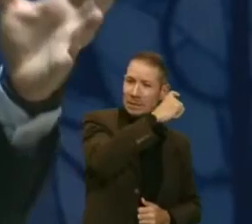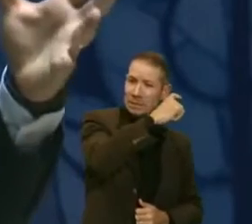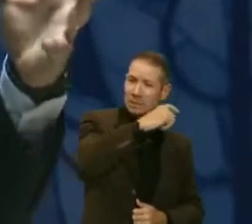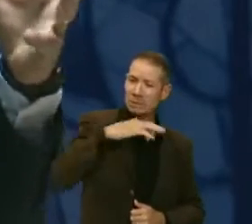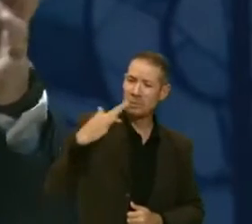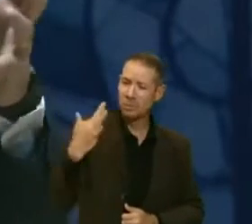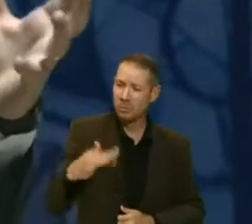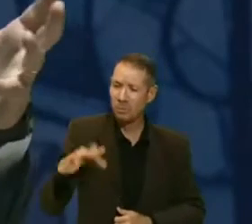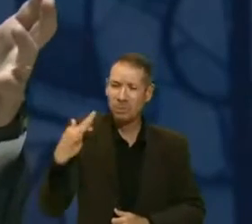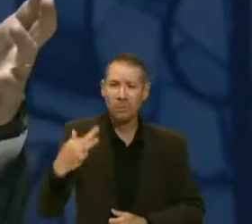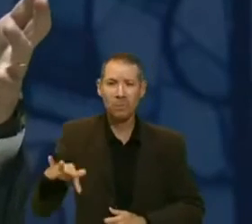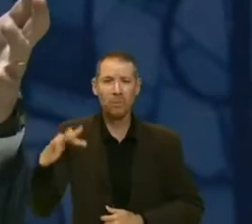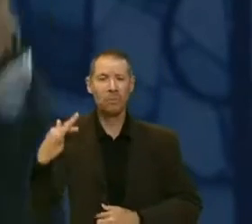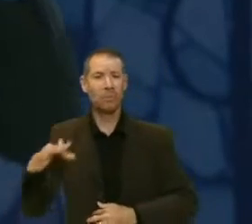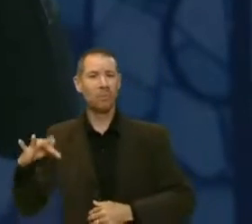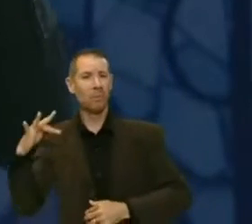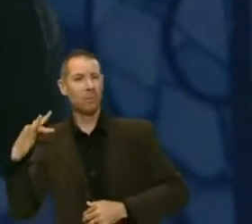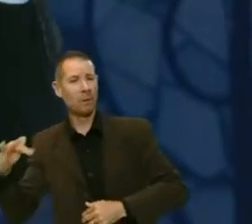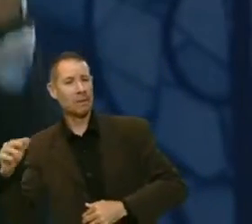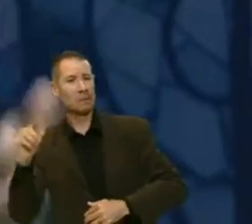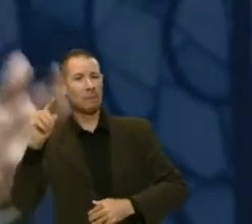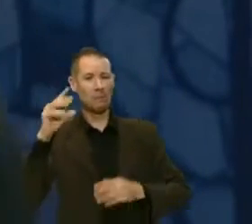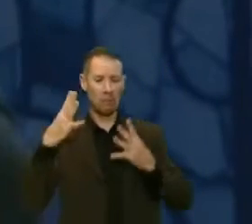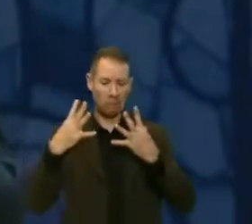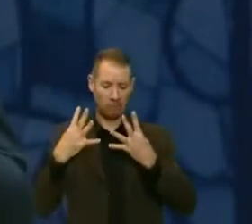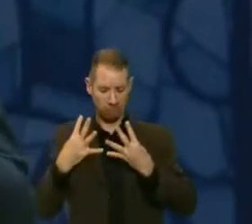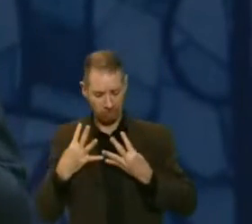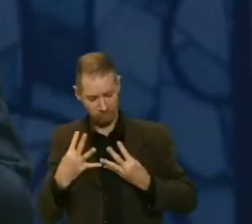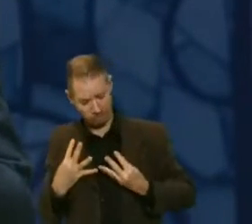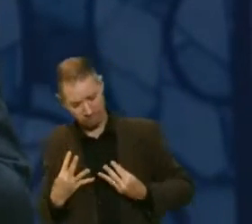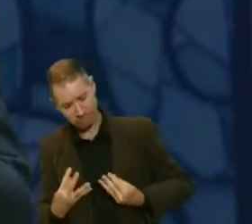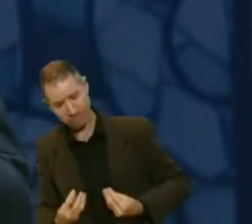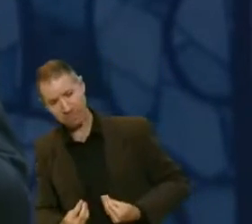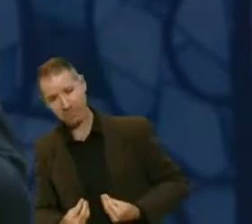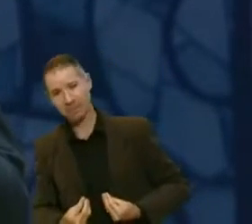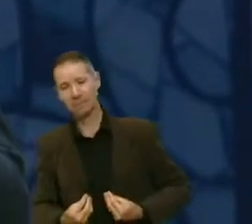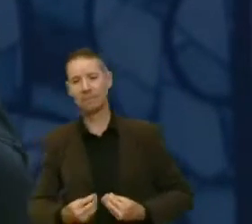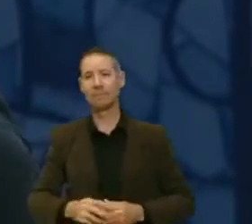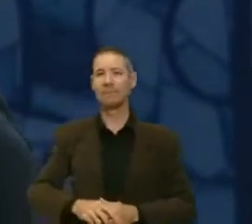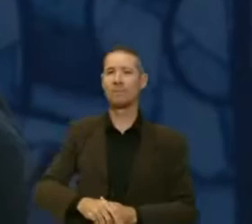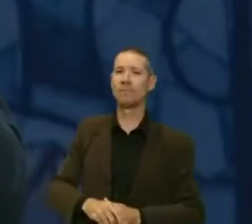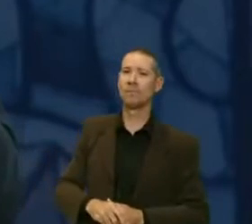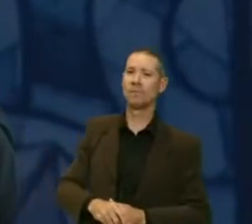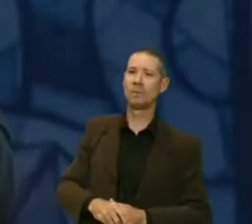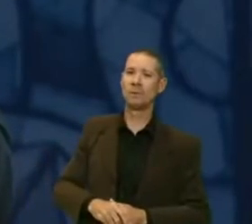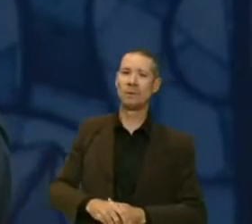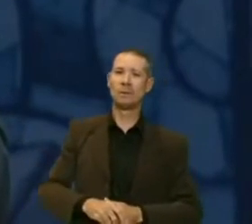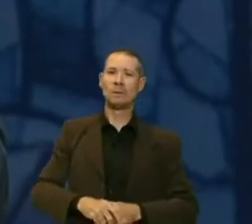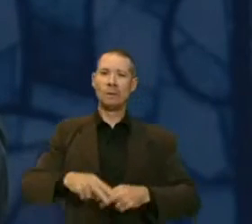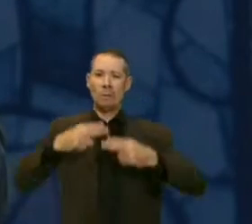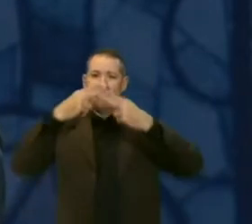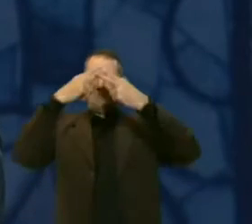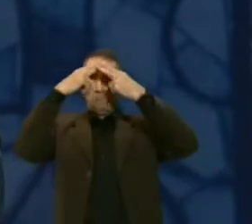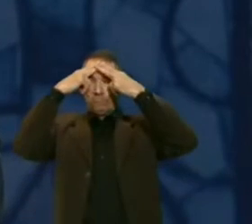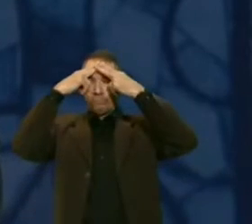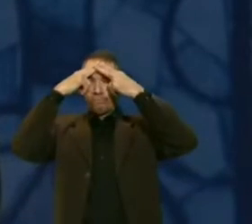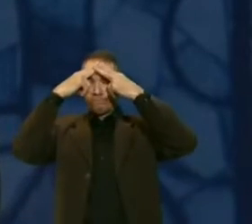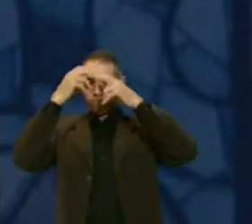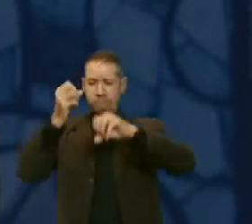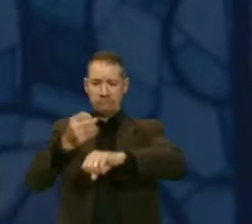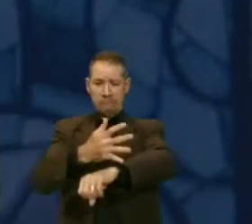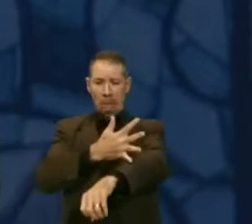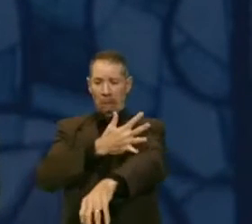está doendo, você está cansado, as feridas ainda estão